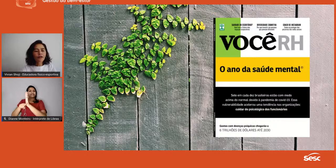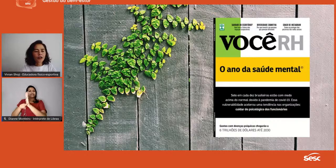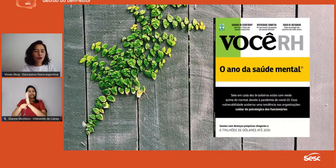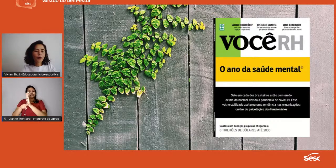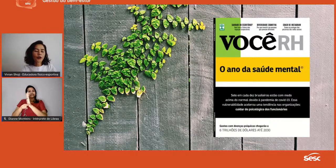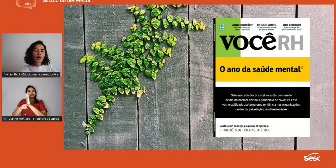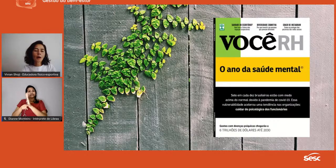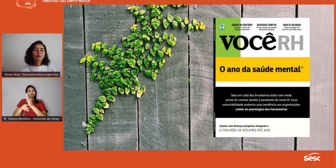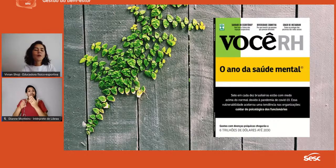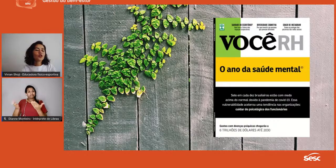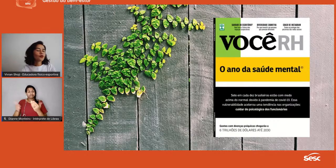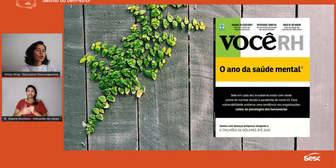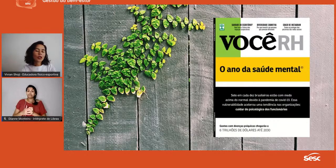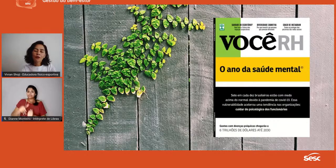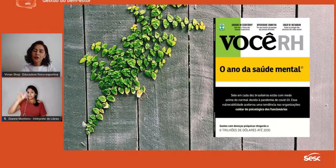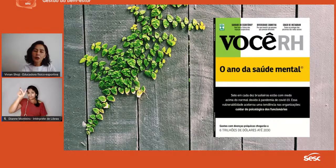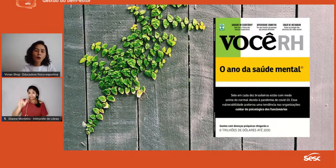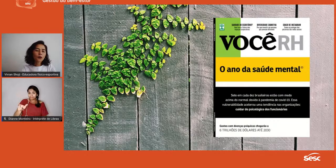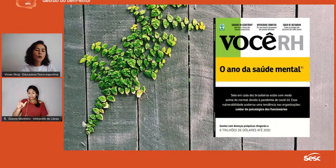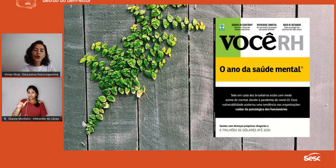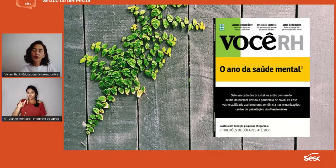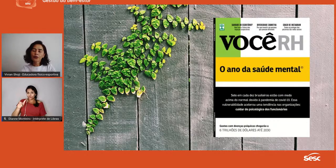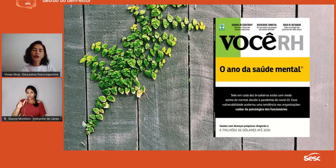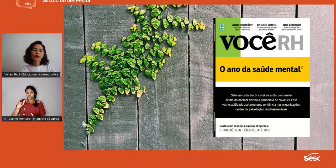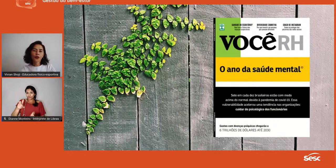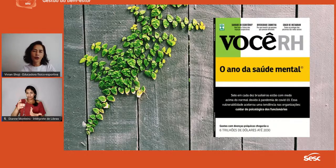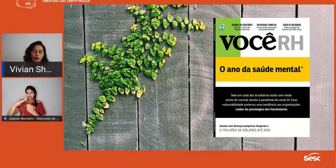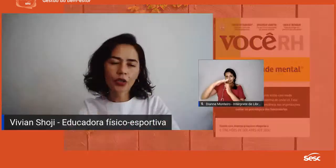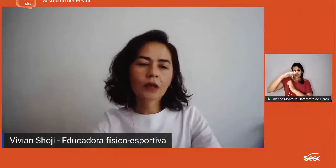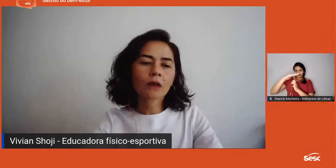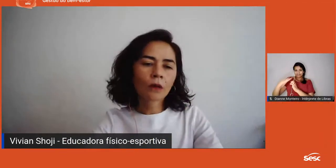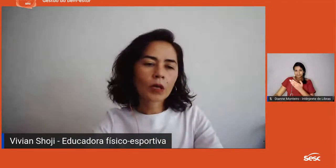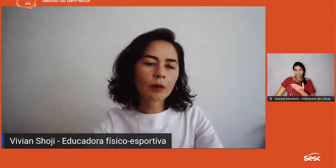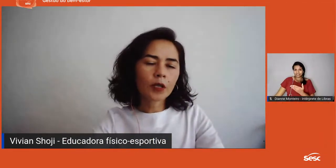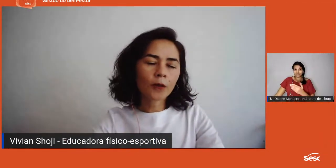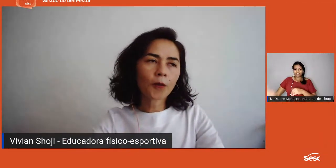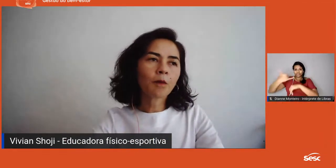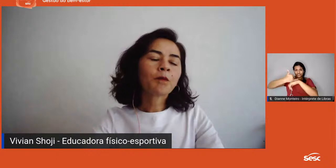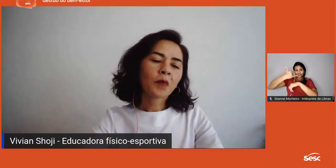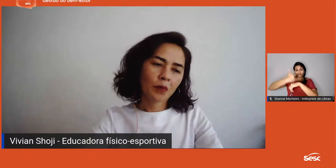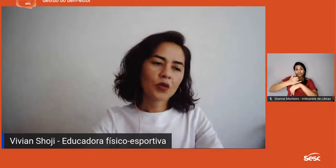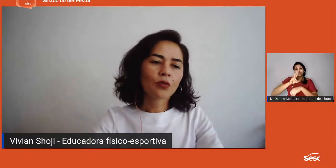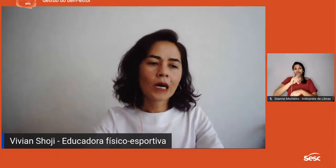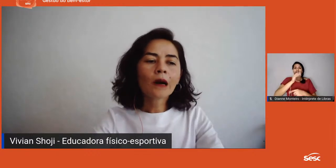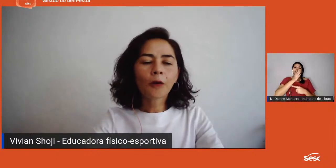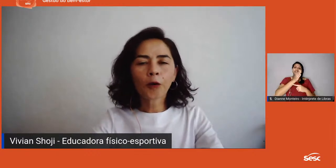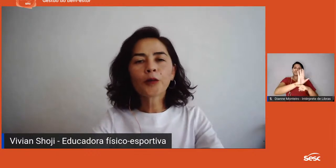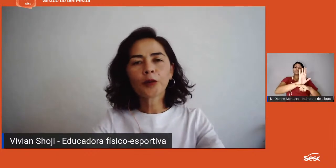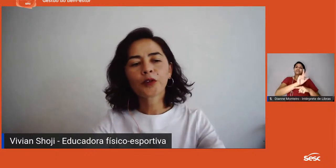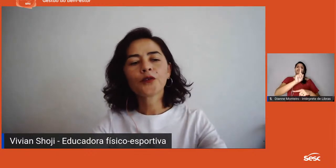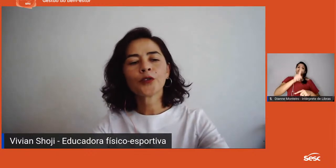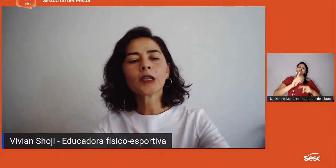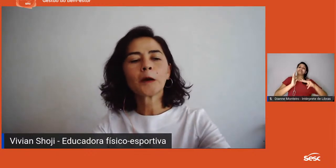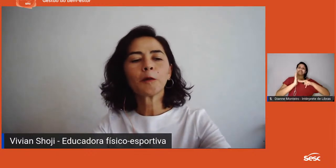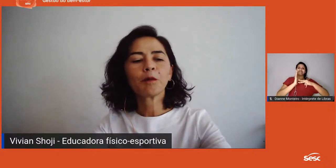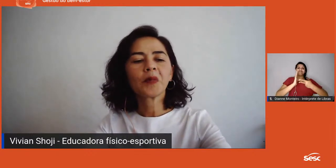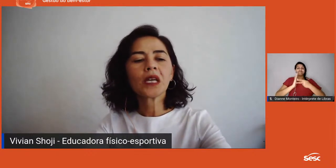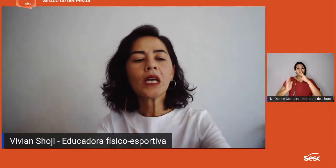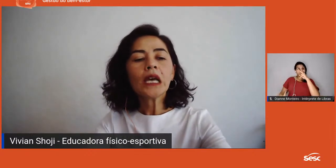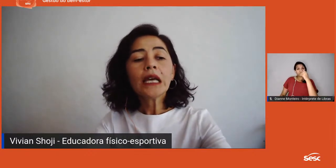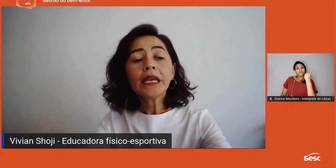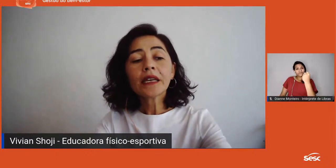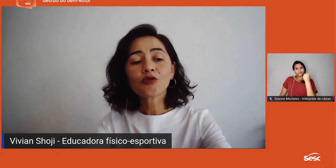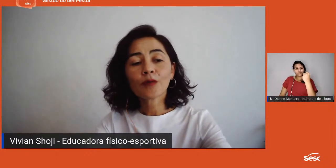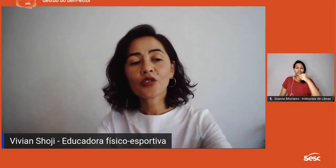empregador vai te apoiar, isso cria um vínculo muito, muito forte, tanto no âmbito pessoal, como no profissional,